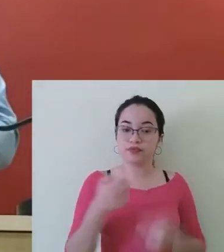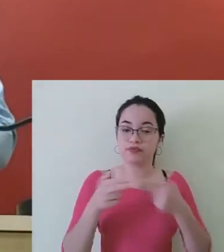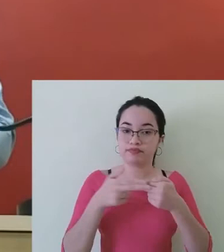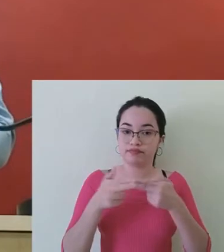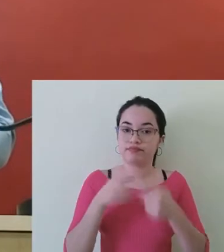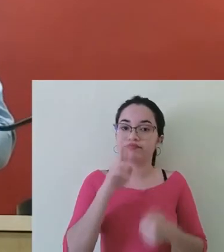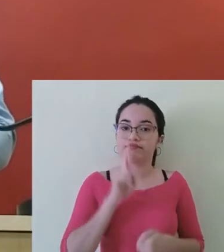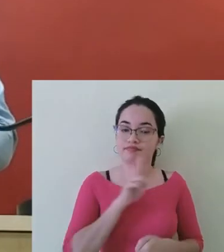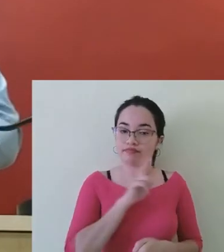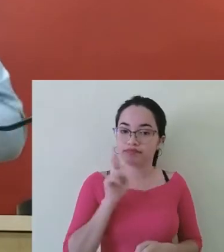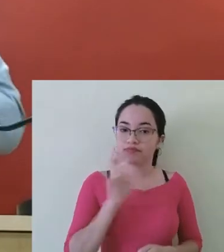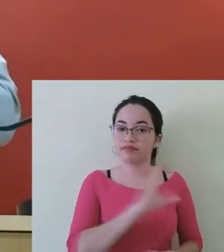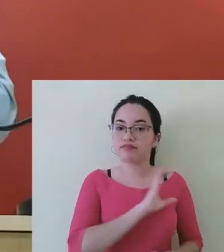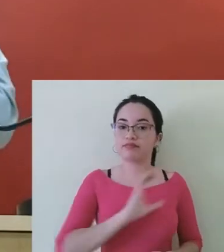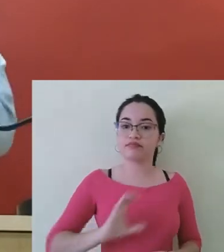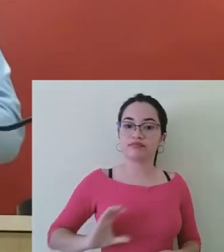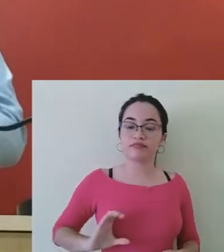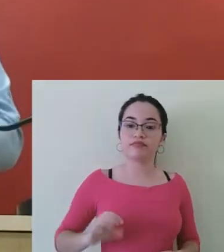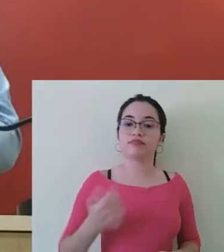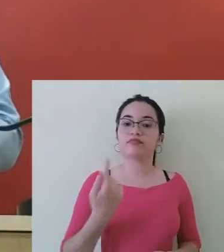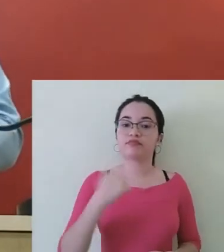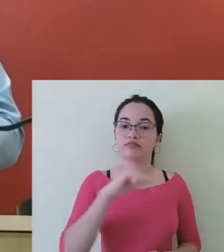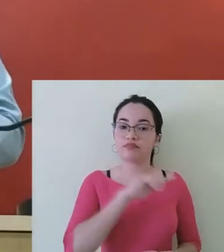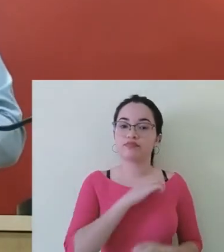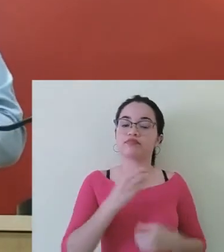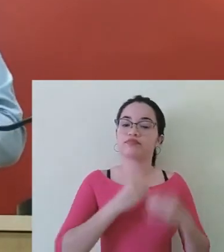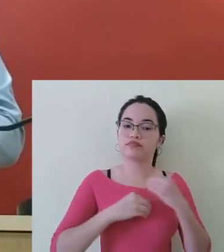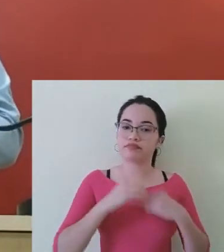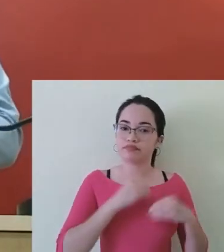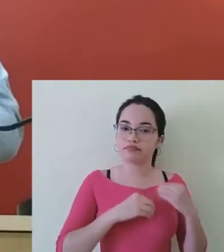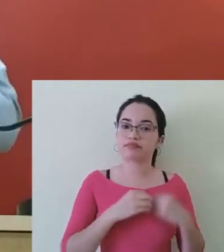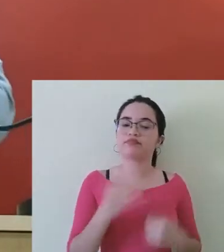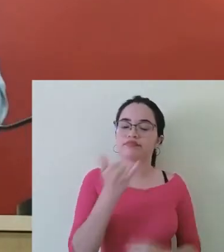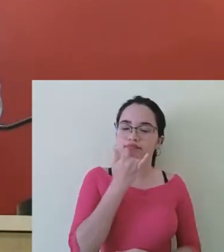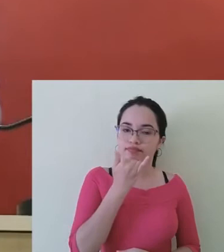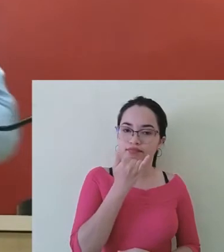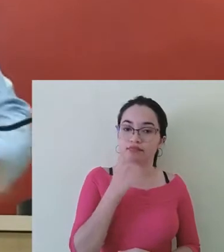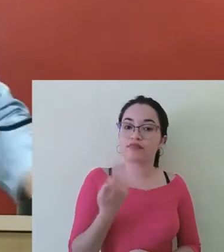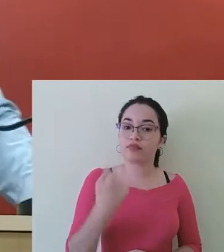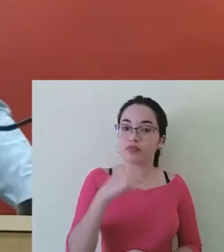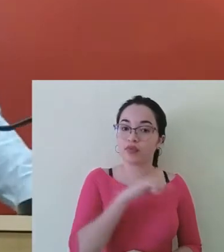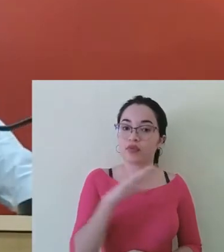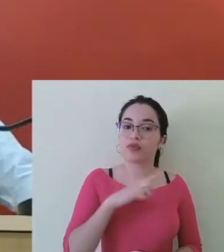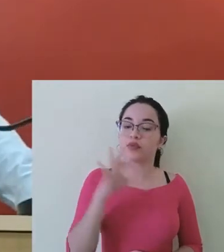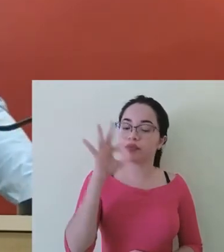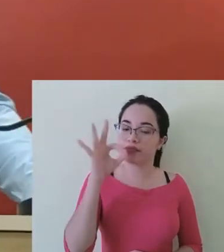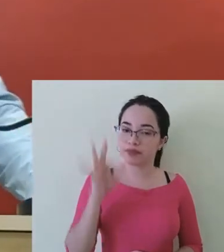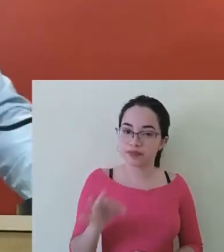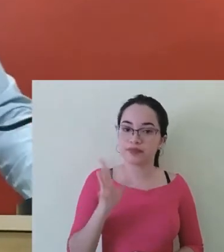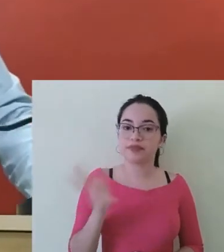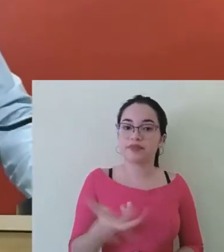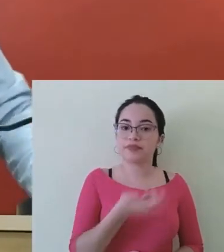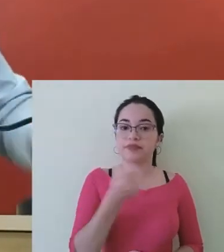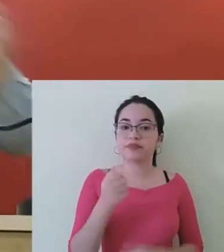através do sacrifício de Cristo, nossos pecados foram perdoados, nós temos certeza da